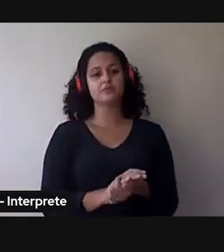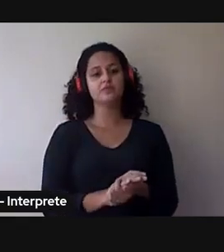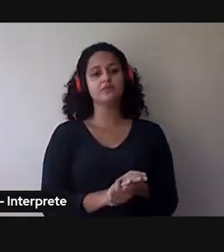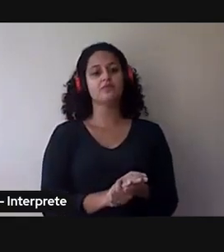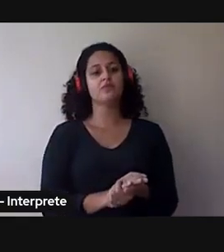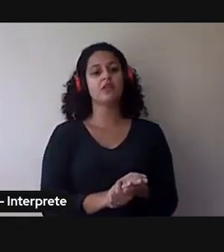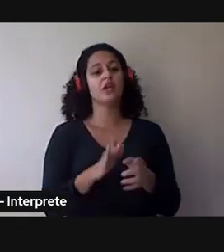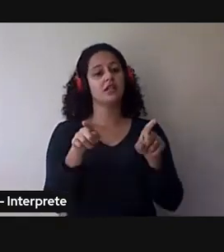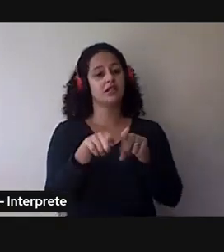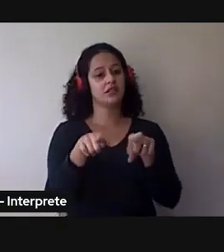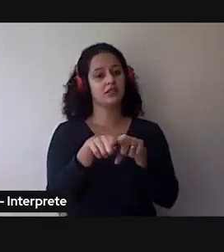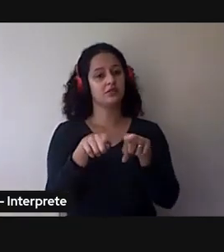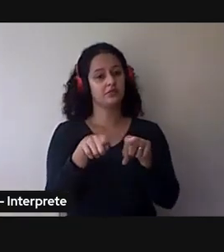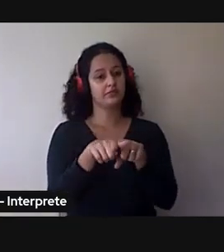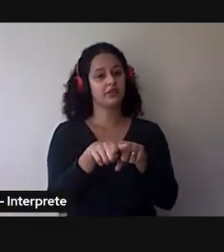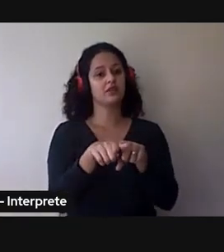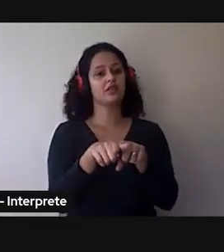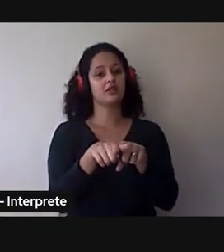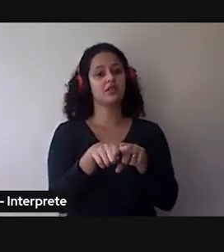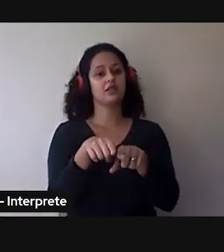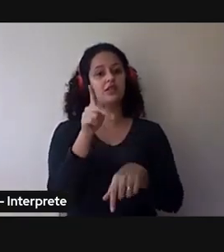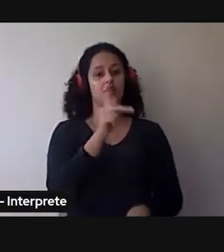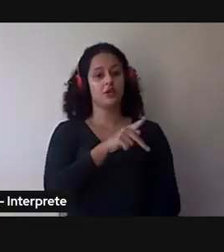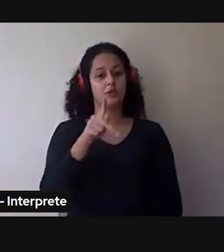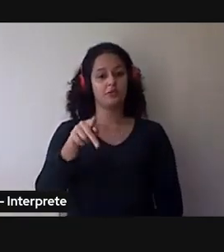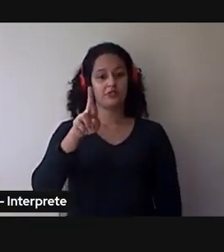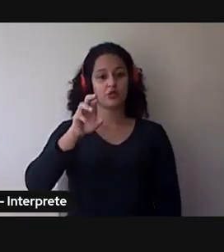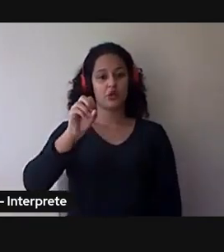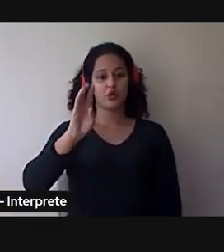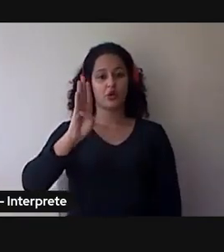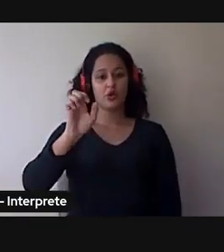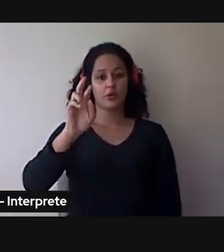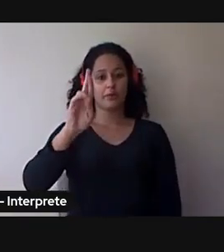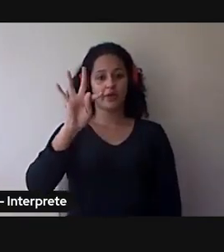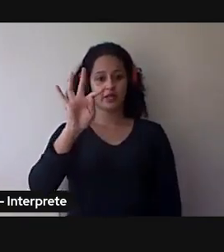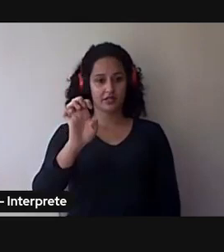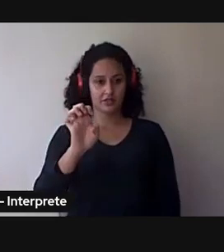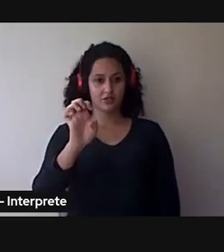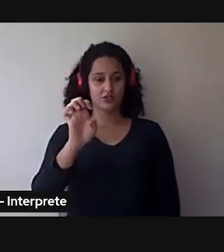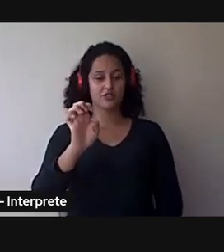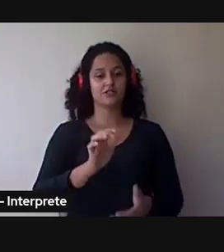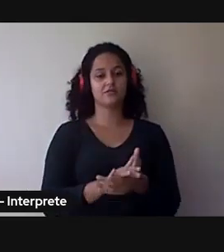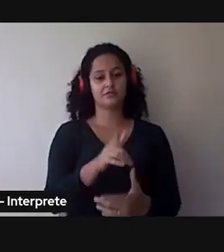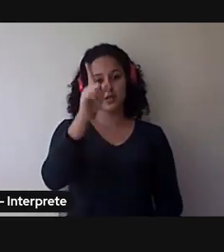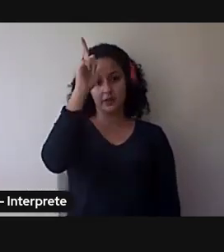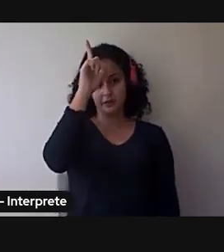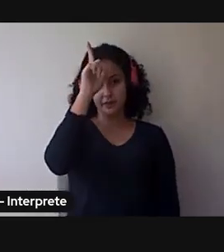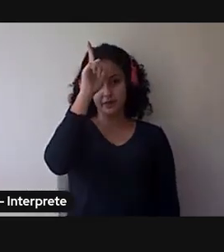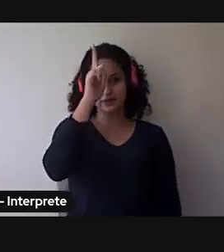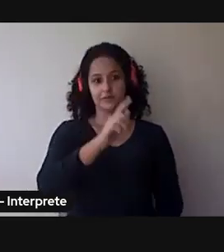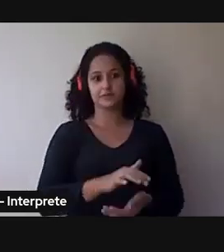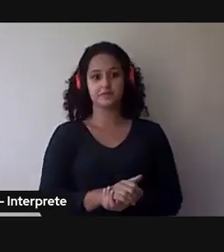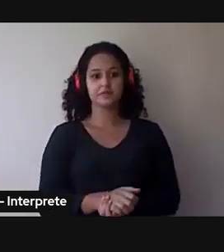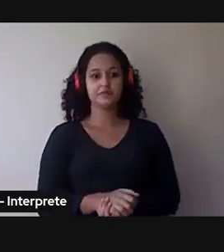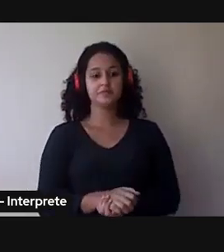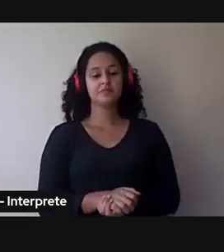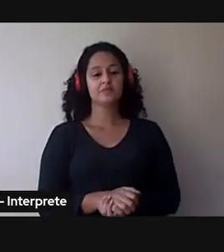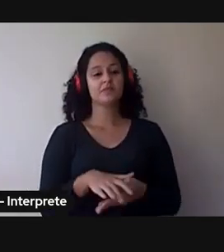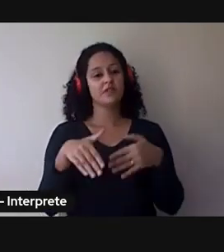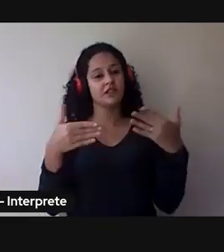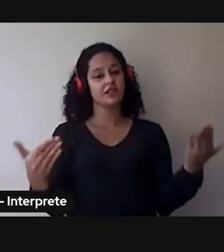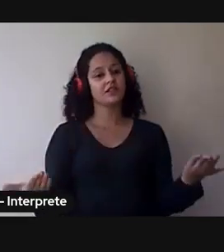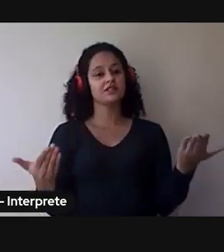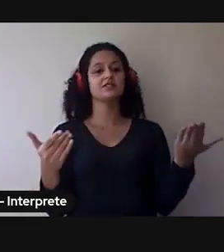E também temos a presença do professor Robert, da Universidade Livre de Berlim, que está lá na Alemanha. Então, a gente tem os membros da